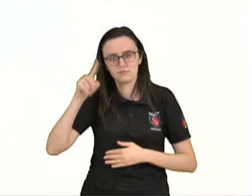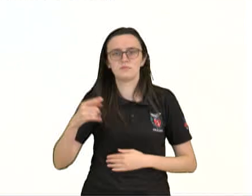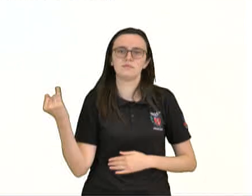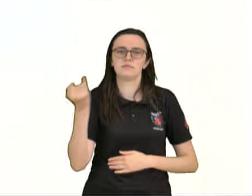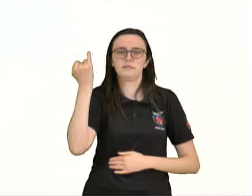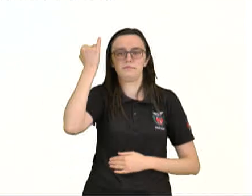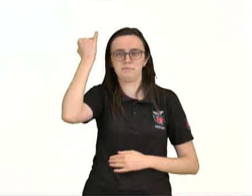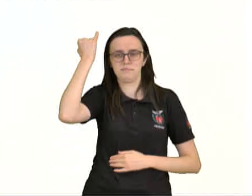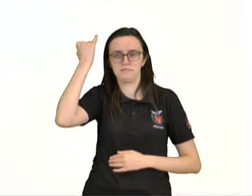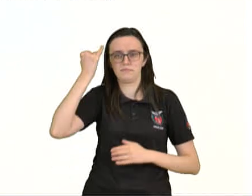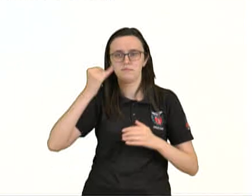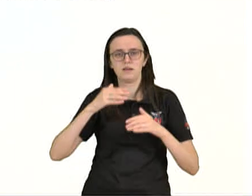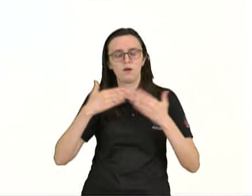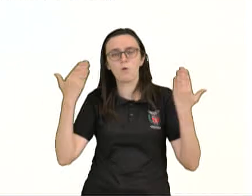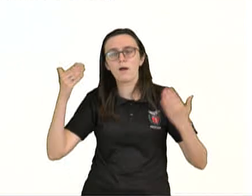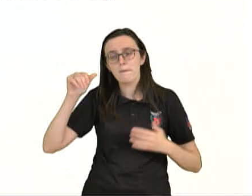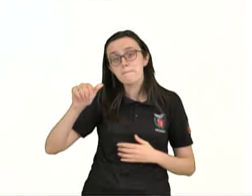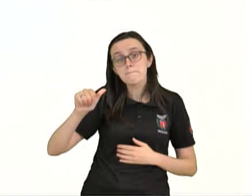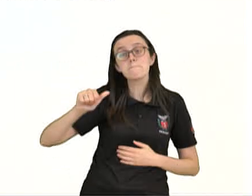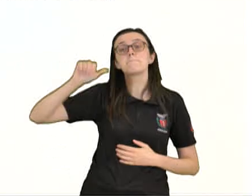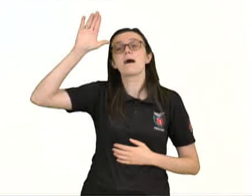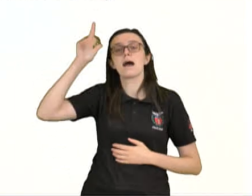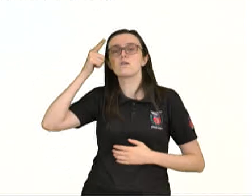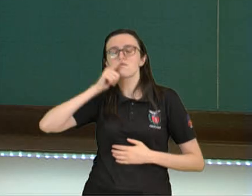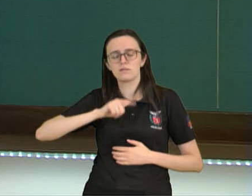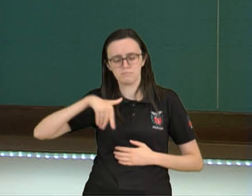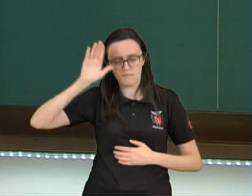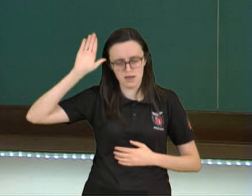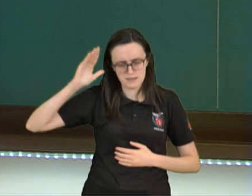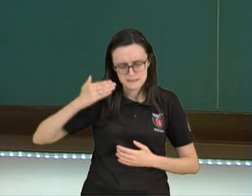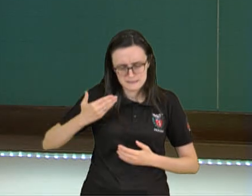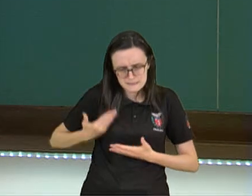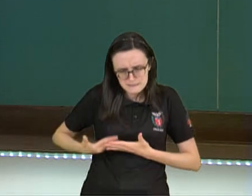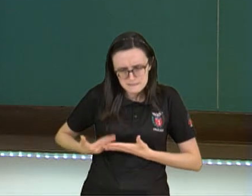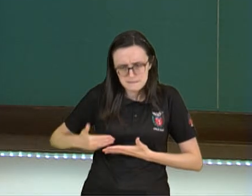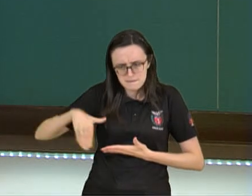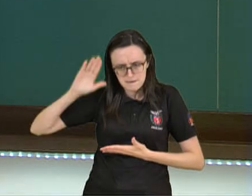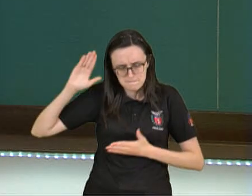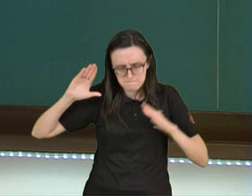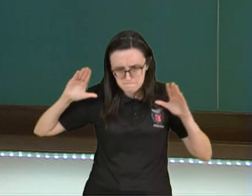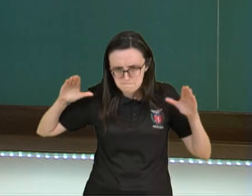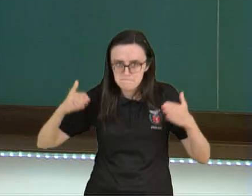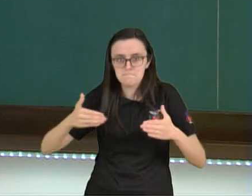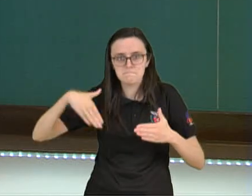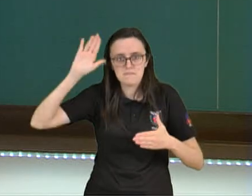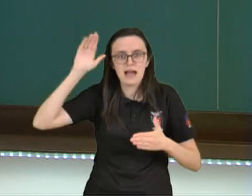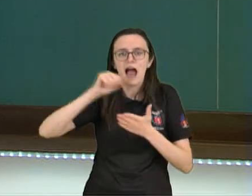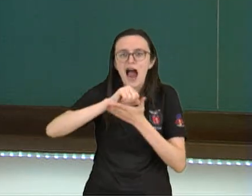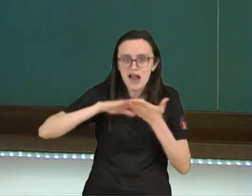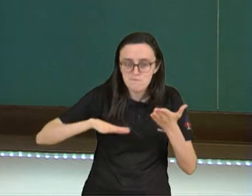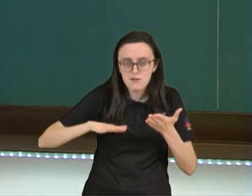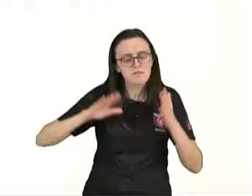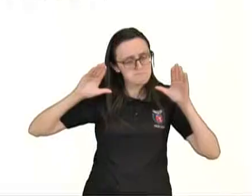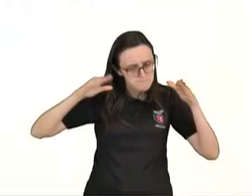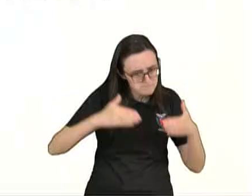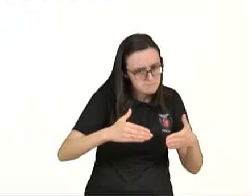importante. Quanto maior o exercício que você estiver fazendo, mais concentrado você precisa